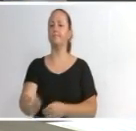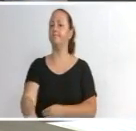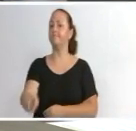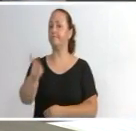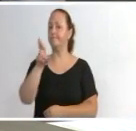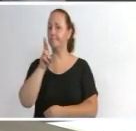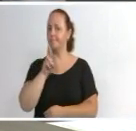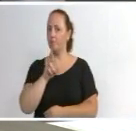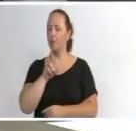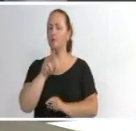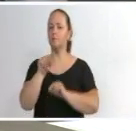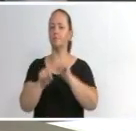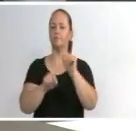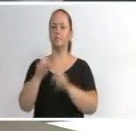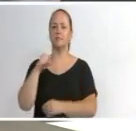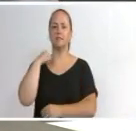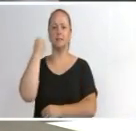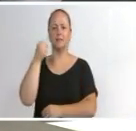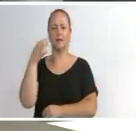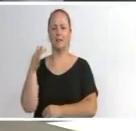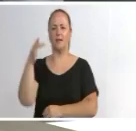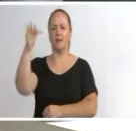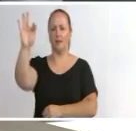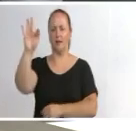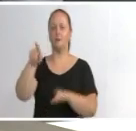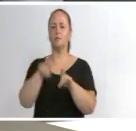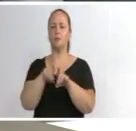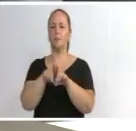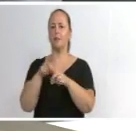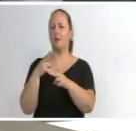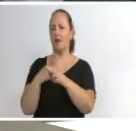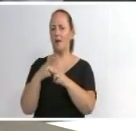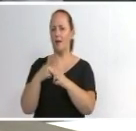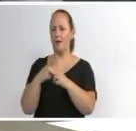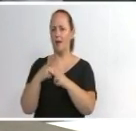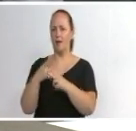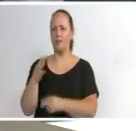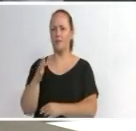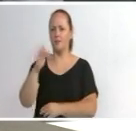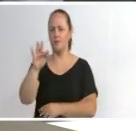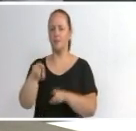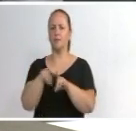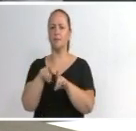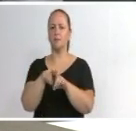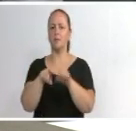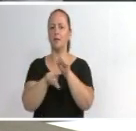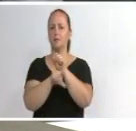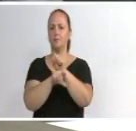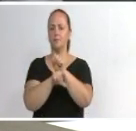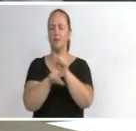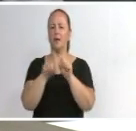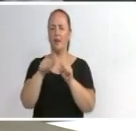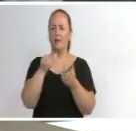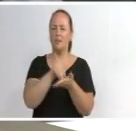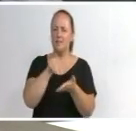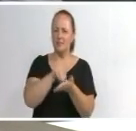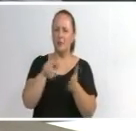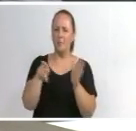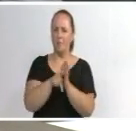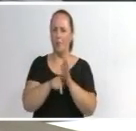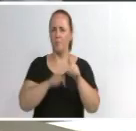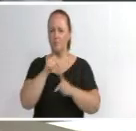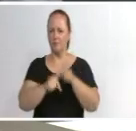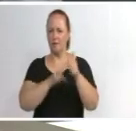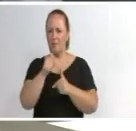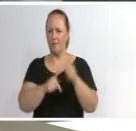Respostas do Senado Federal, da Caixa Econômica Federal, da Secretaria Municipal de Serviços Urbanos e